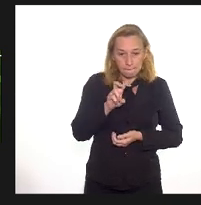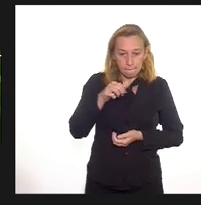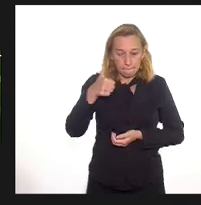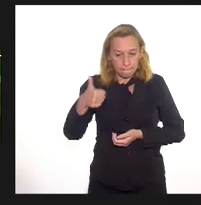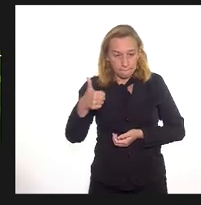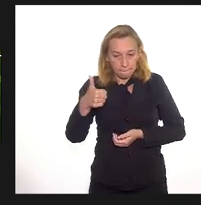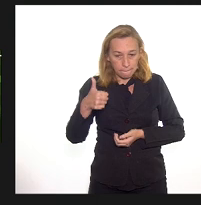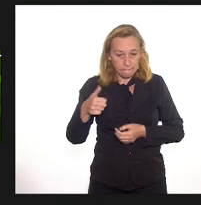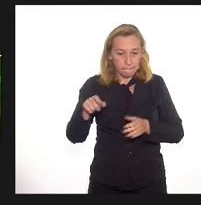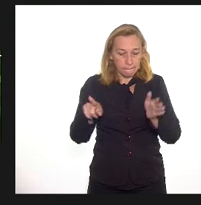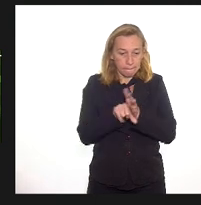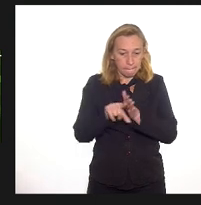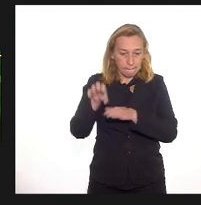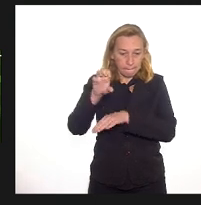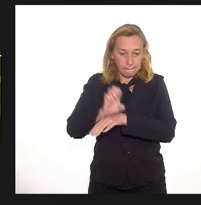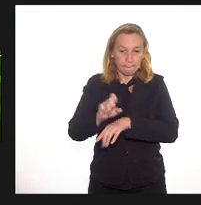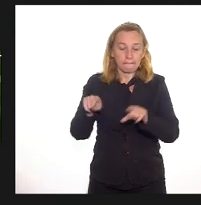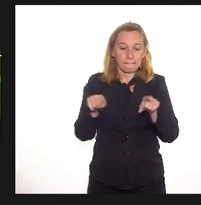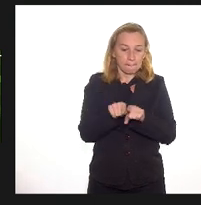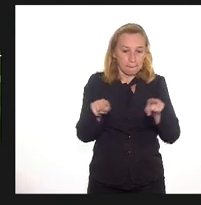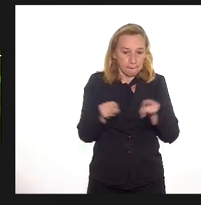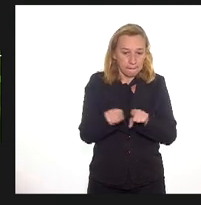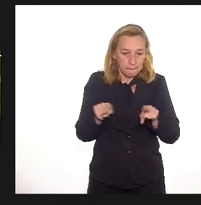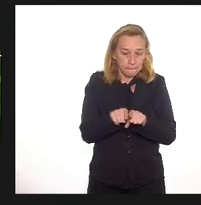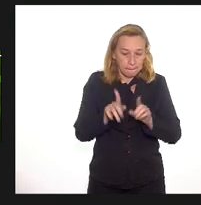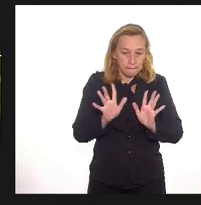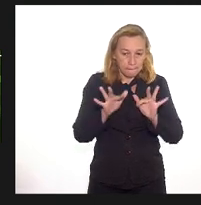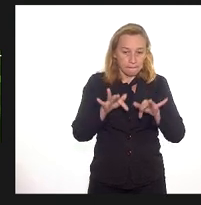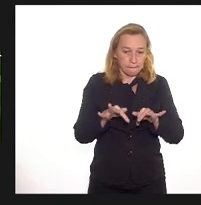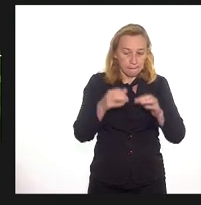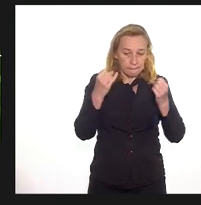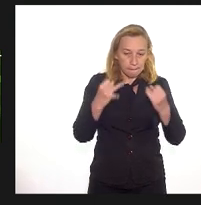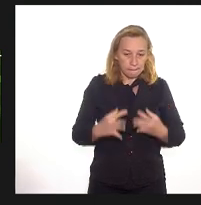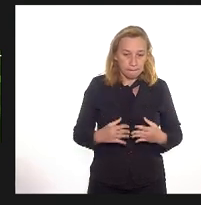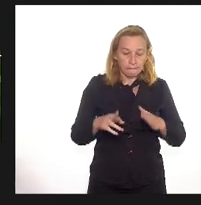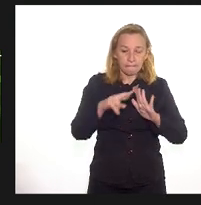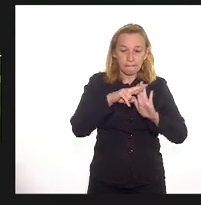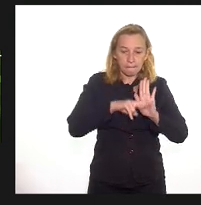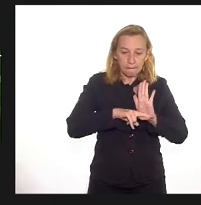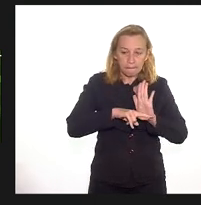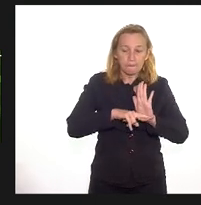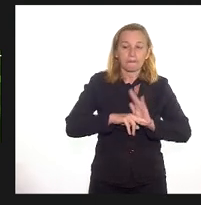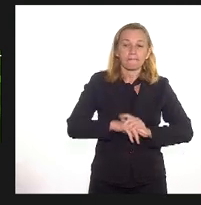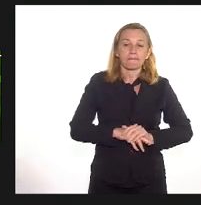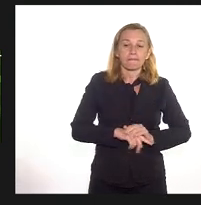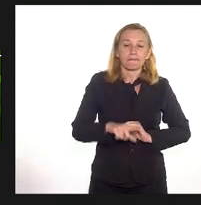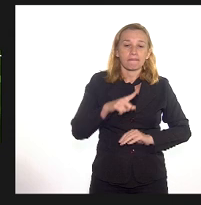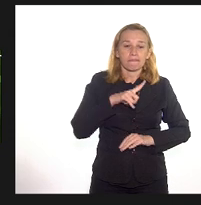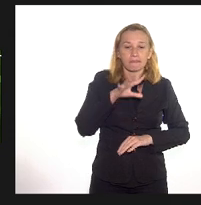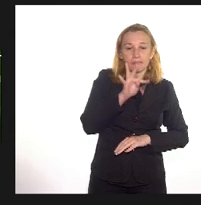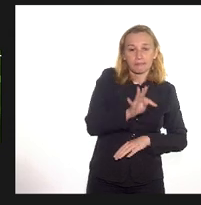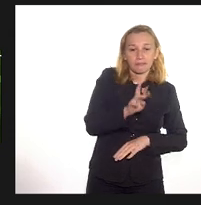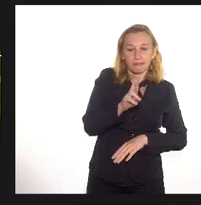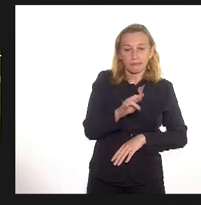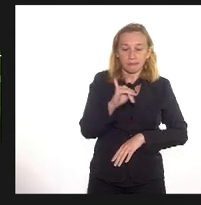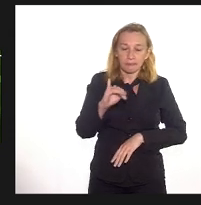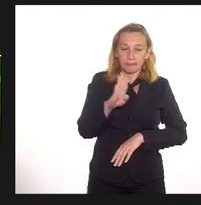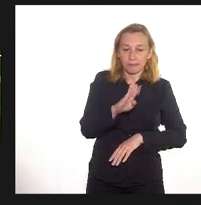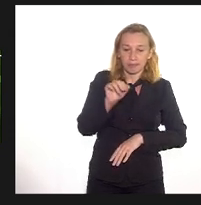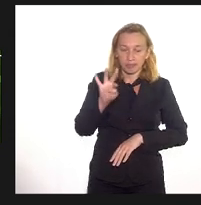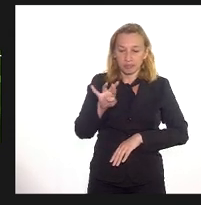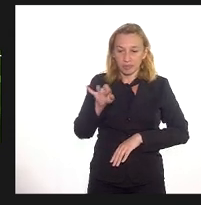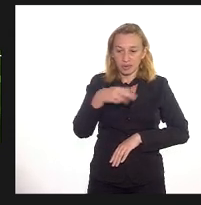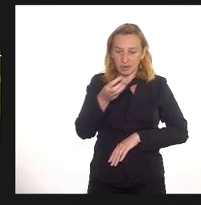lei estadual, também a definição de uma regra onde há uma tributação para